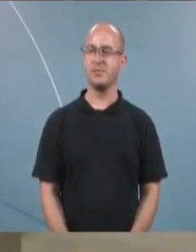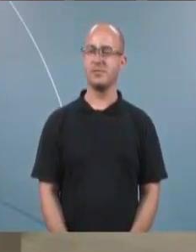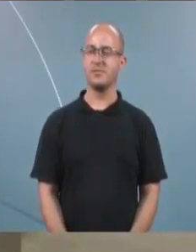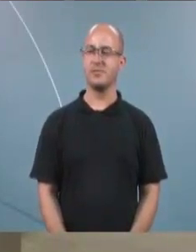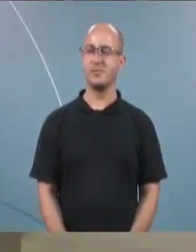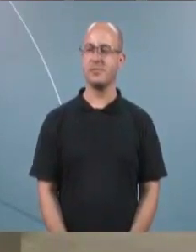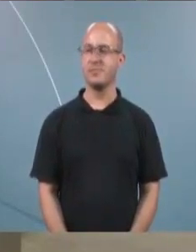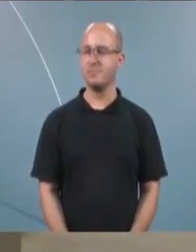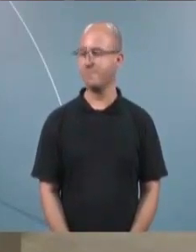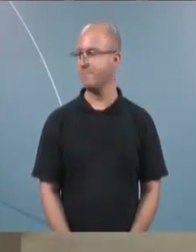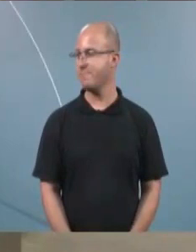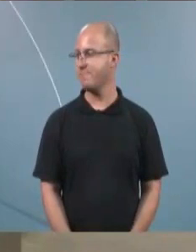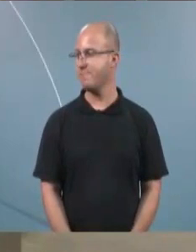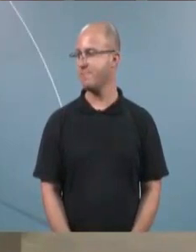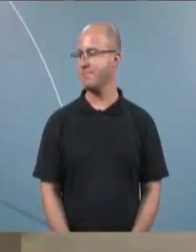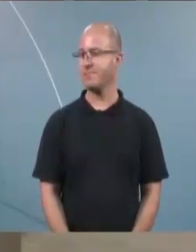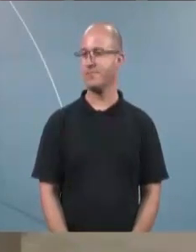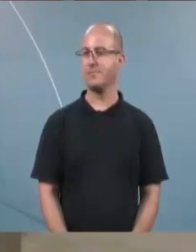quals